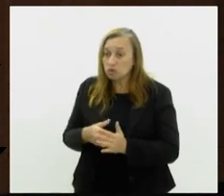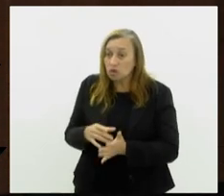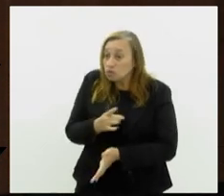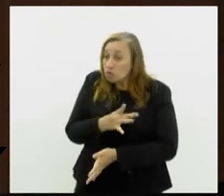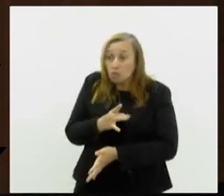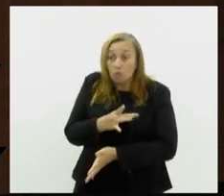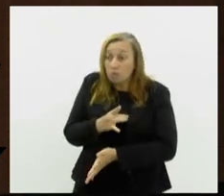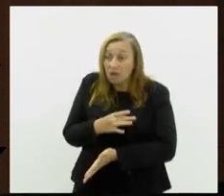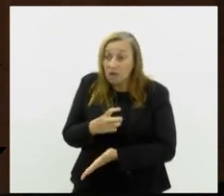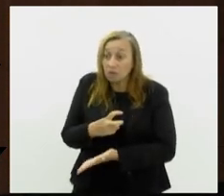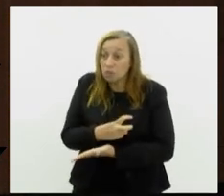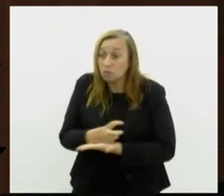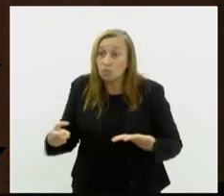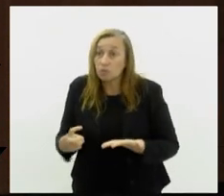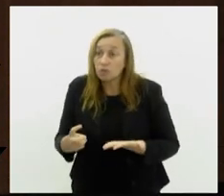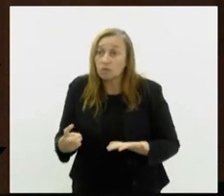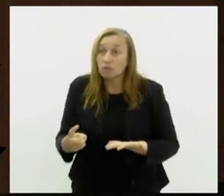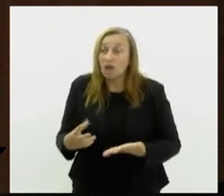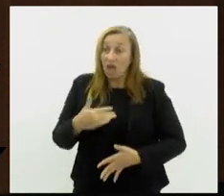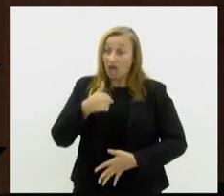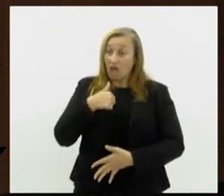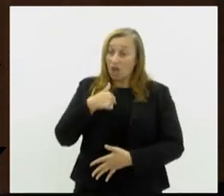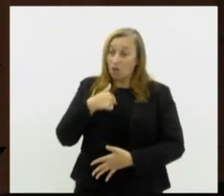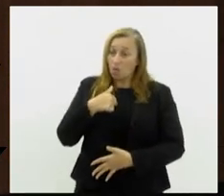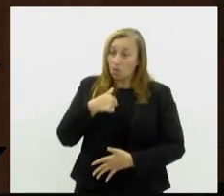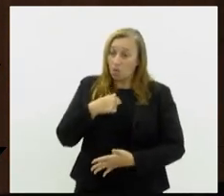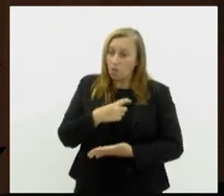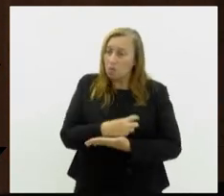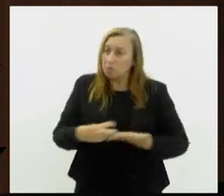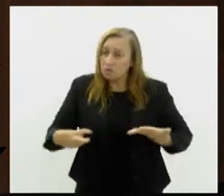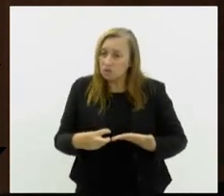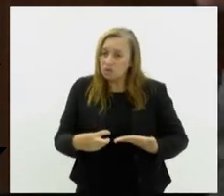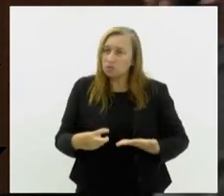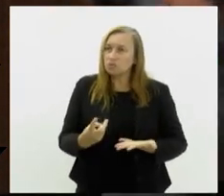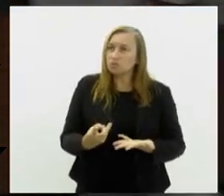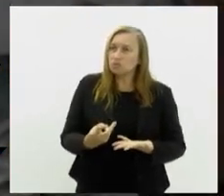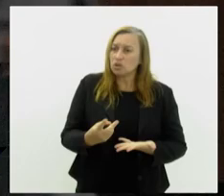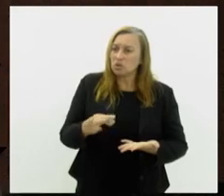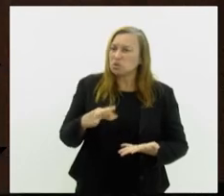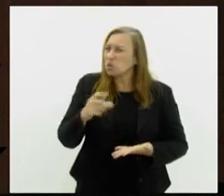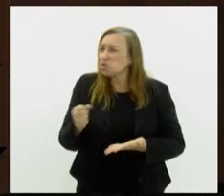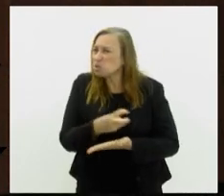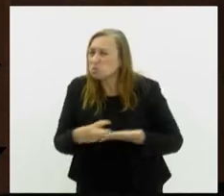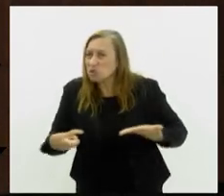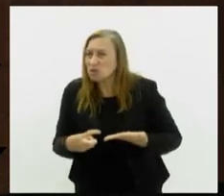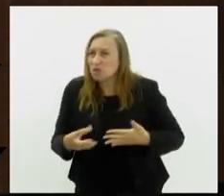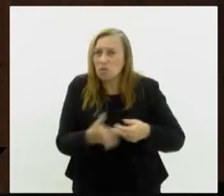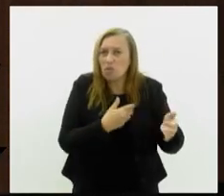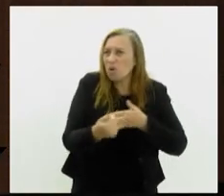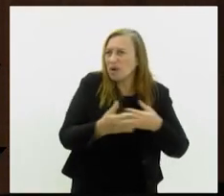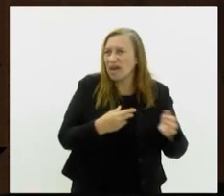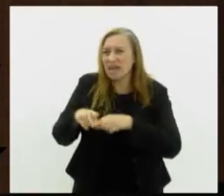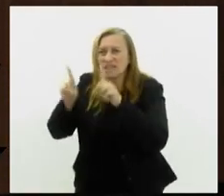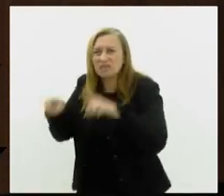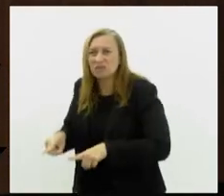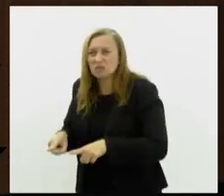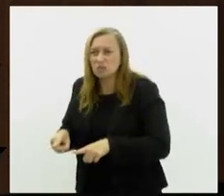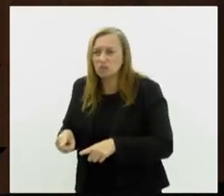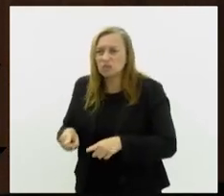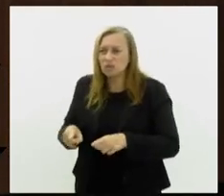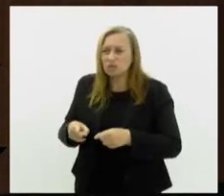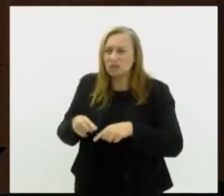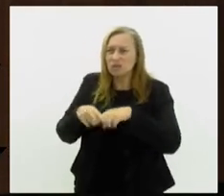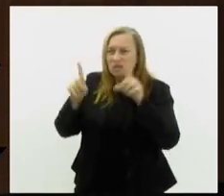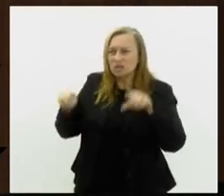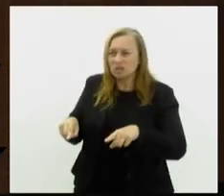sendo punido, meu marido está sendo também punido, eu não sei o que acontece. Enfim, qualquer servidor que venha receber represálias por ter comentado